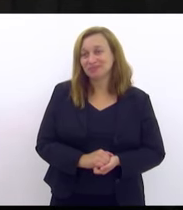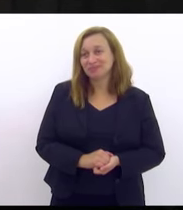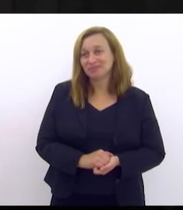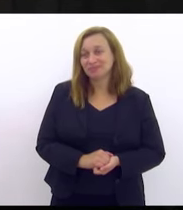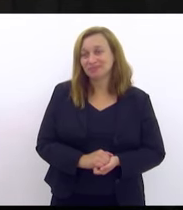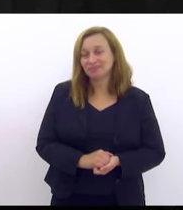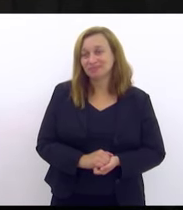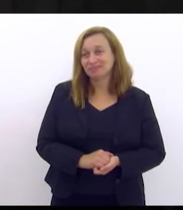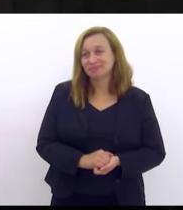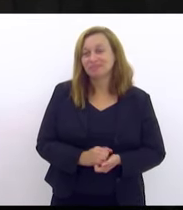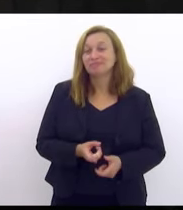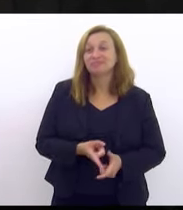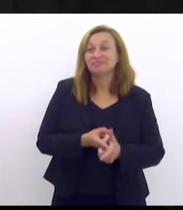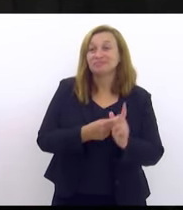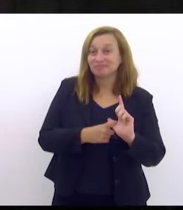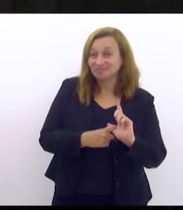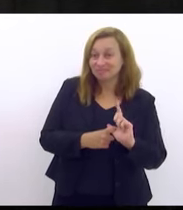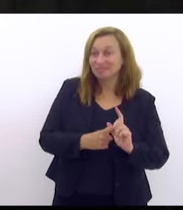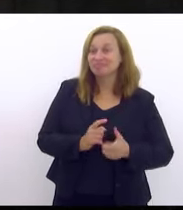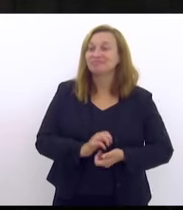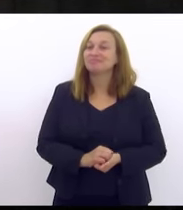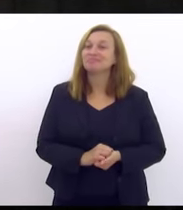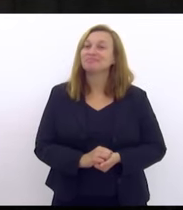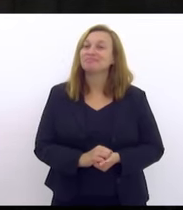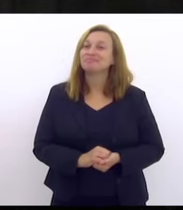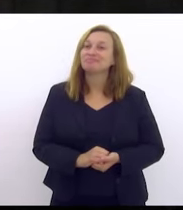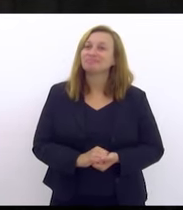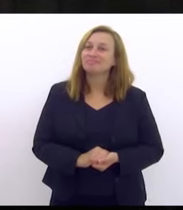A dívida está na casa...